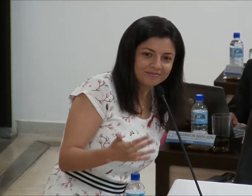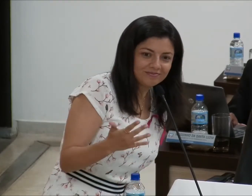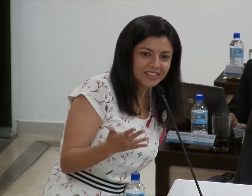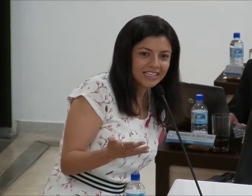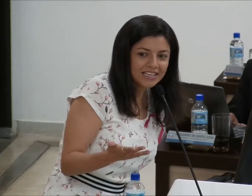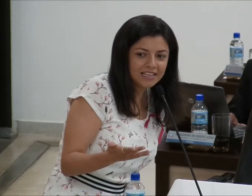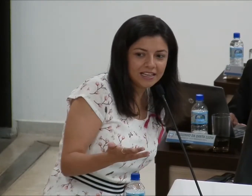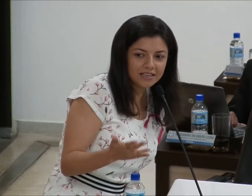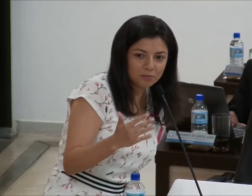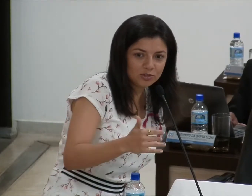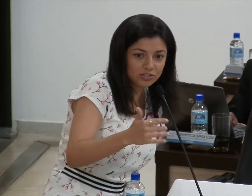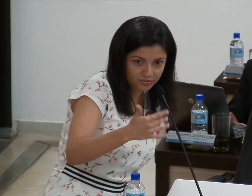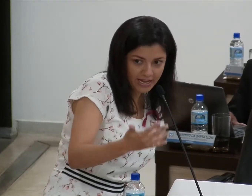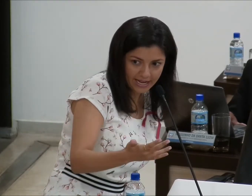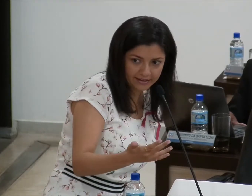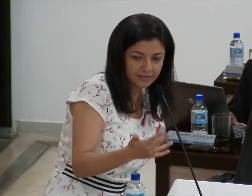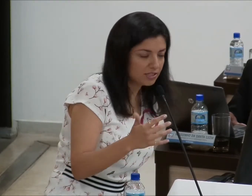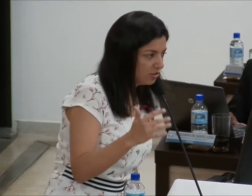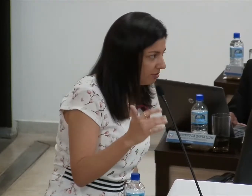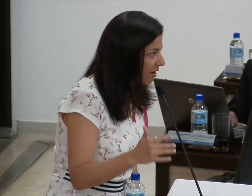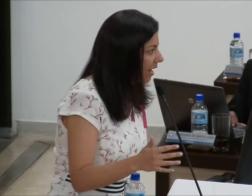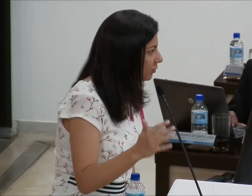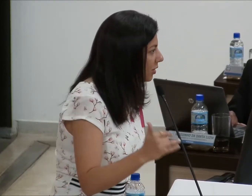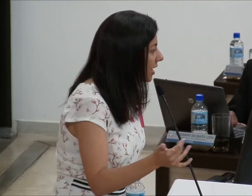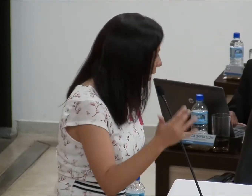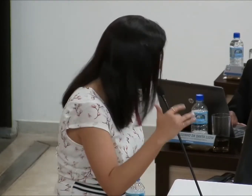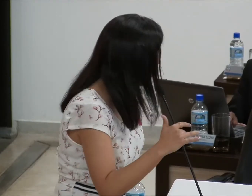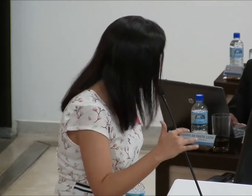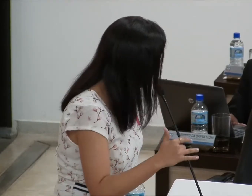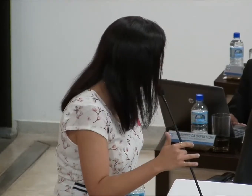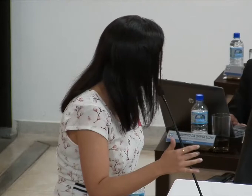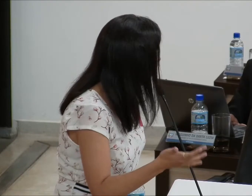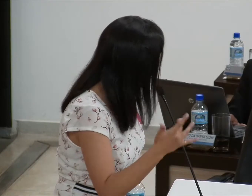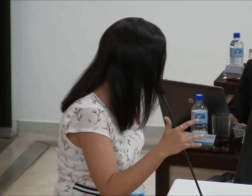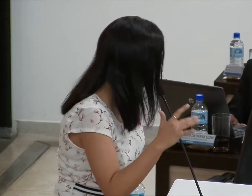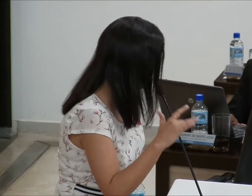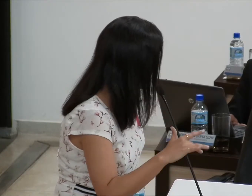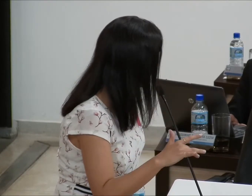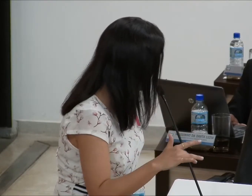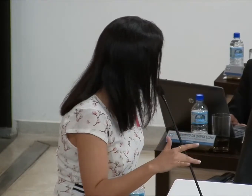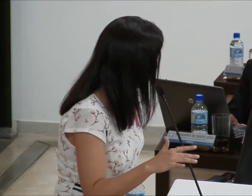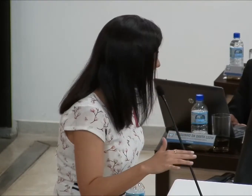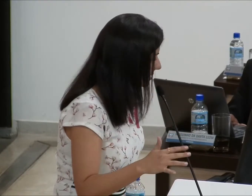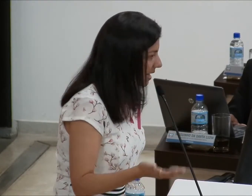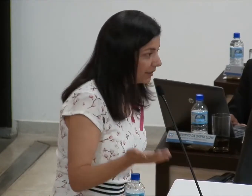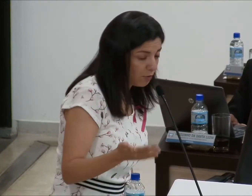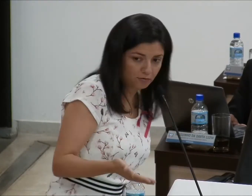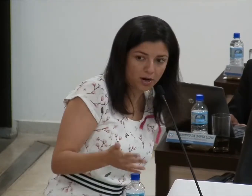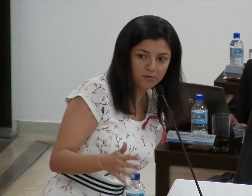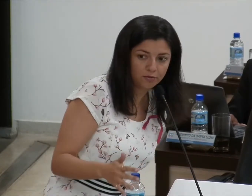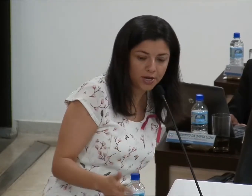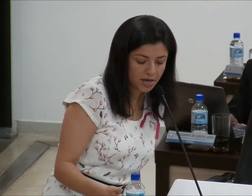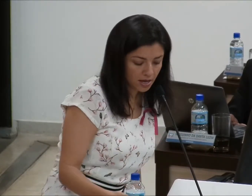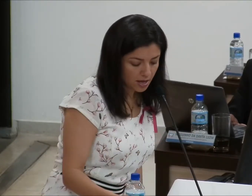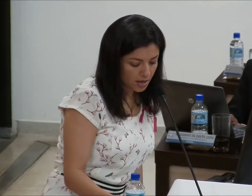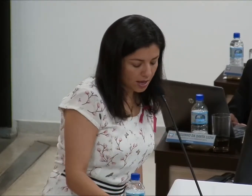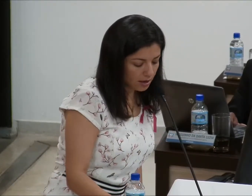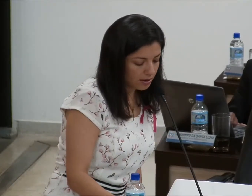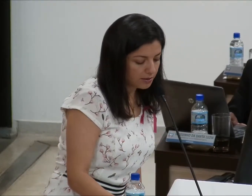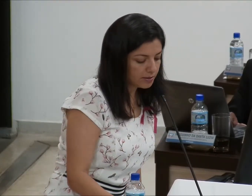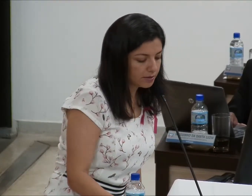habitual, e pude ver que, de fato, em algumas, a situação já foi regularizada conforme foi